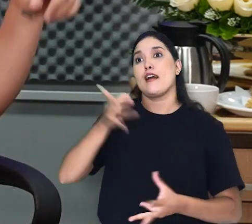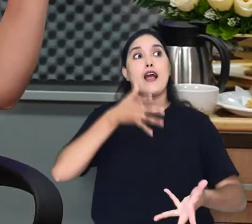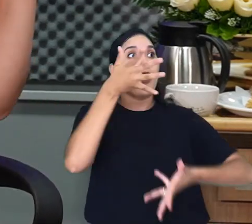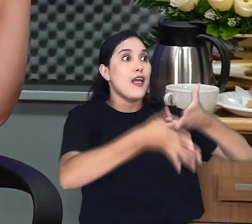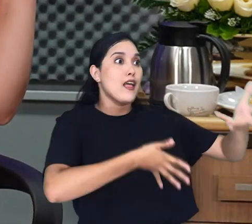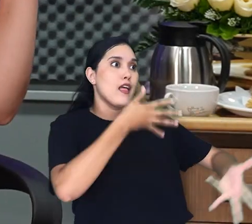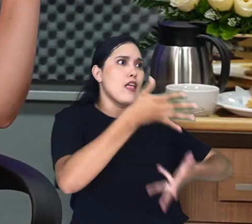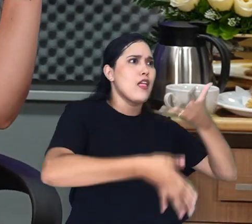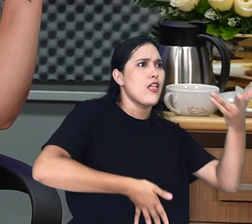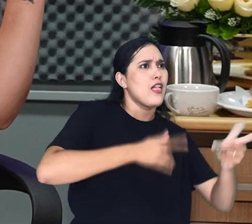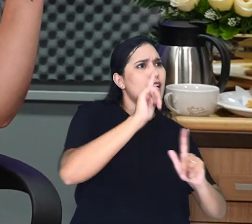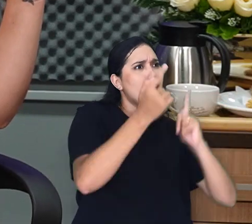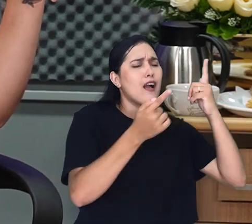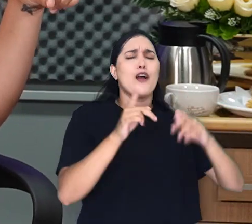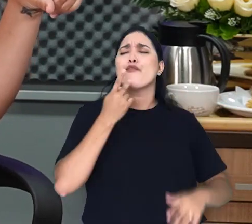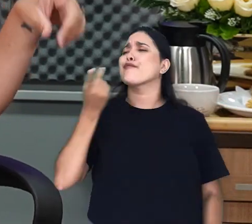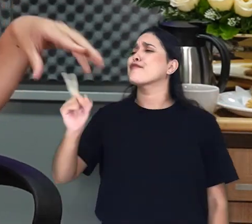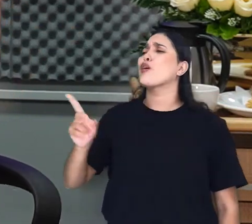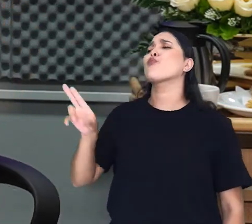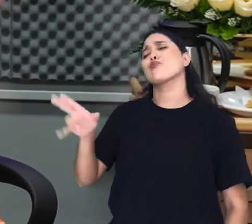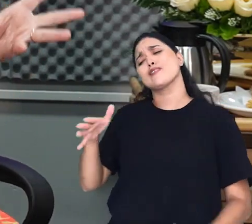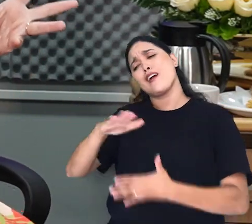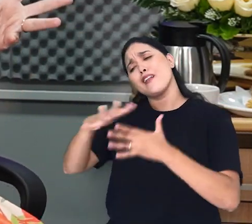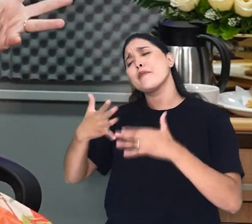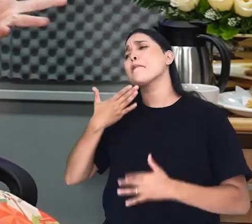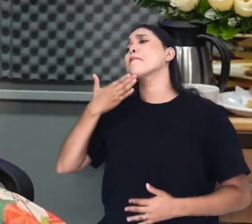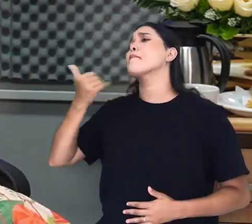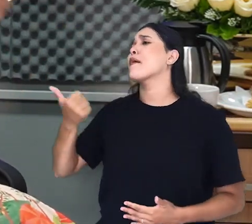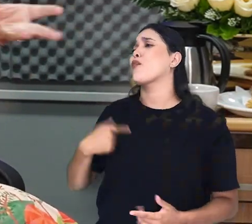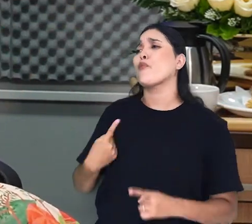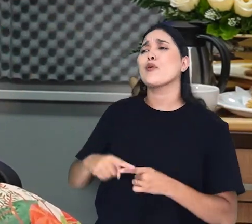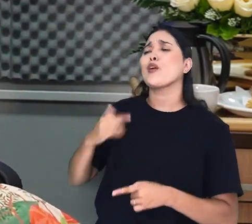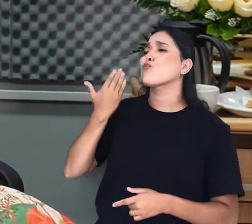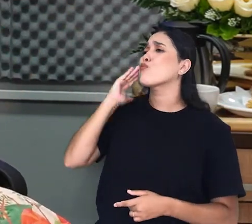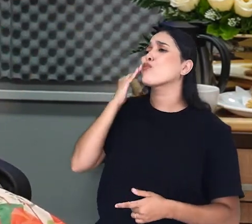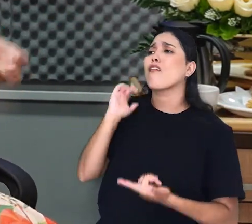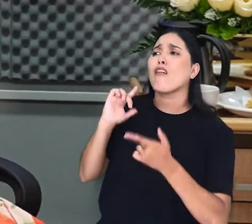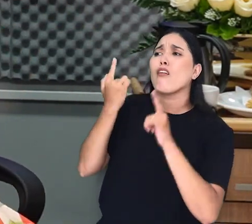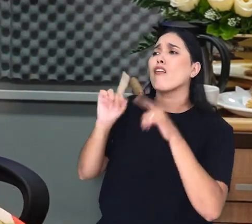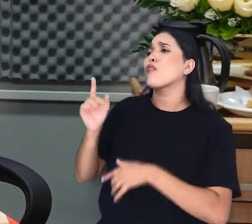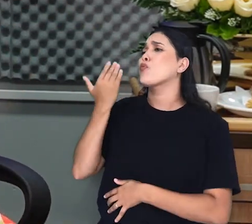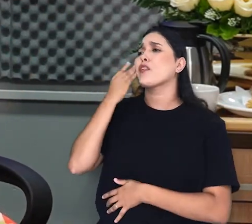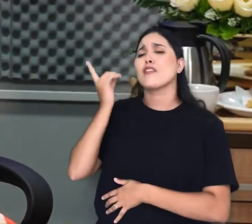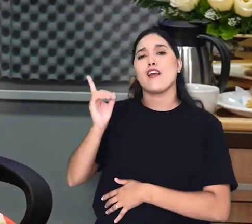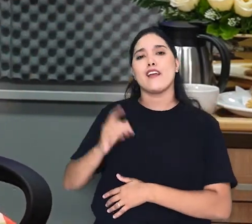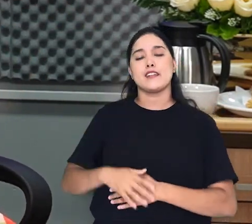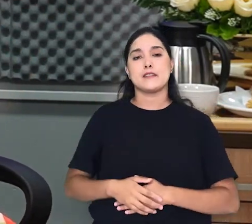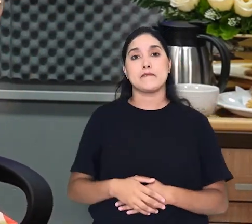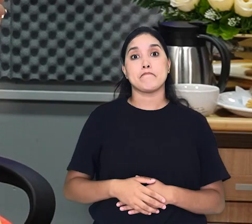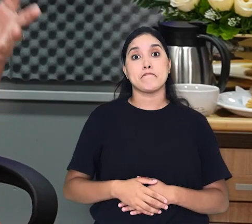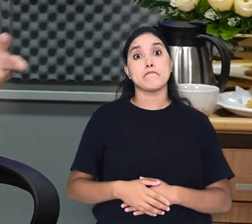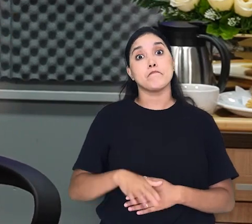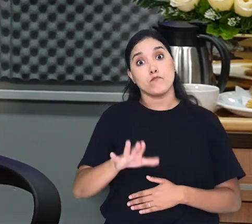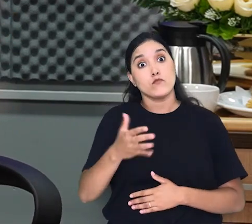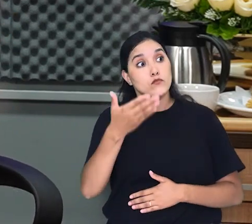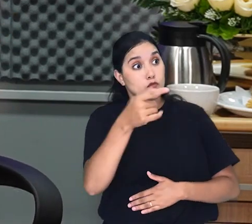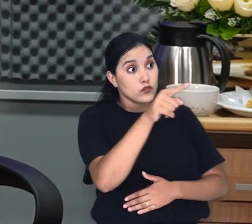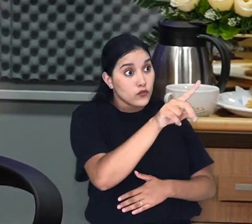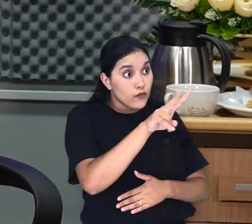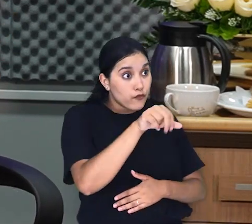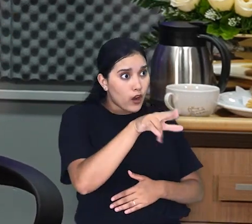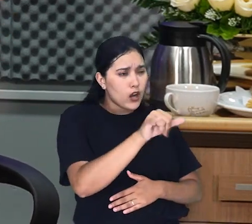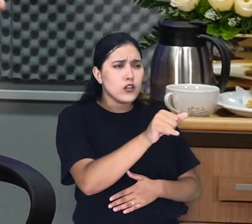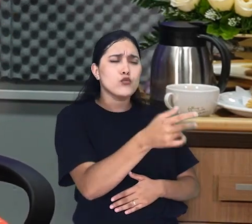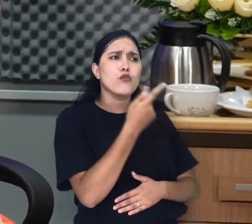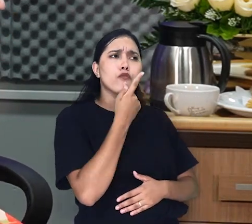vai lá na geladeira e ela não fala. Eu já cometo o erro de fazer o sinal e falar ao mesmo tempo. Aí ele não sabe se ele olha para